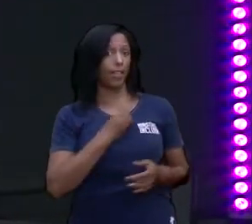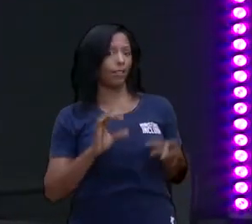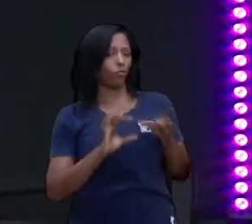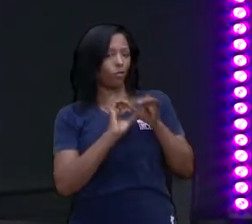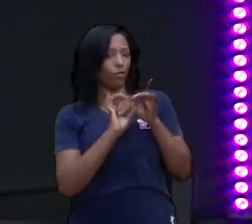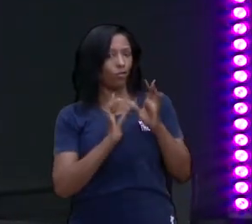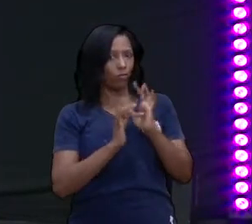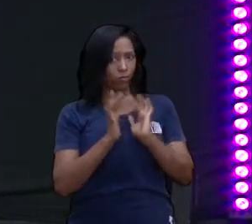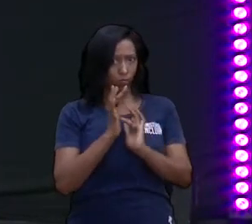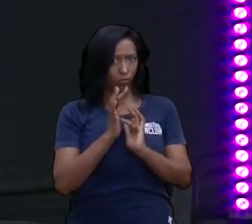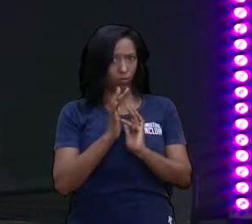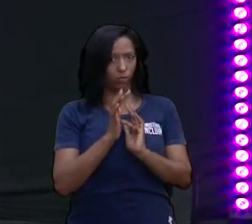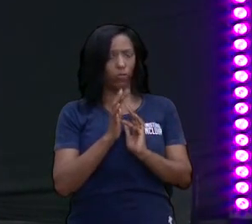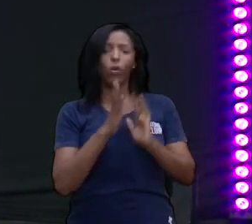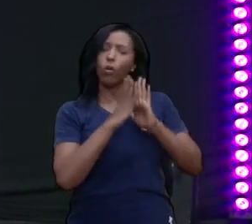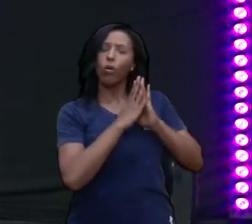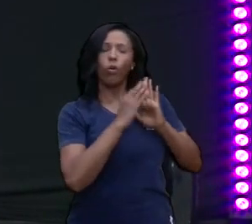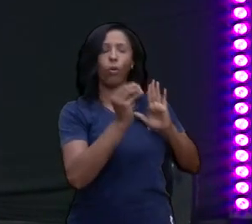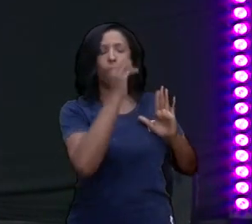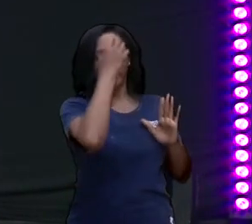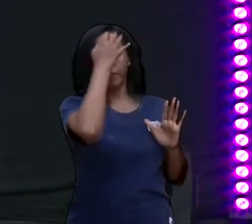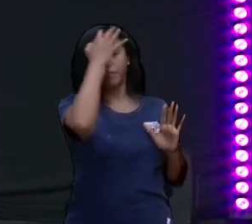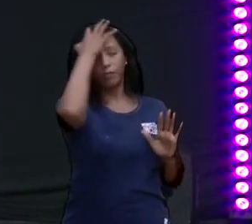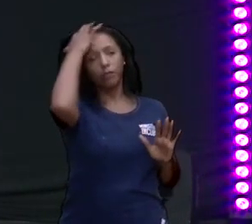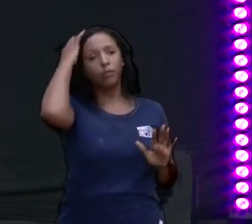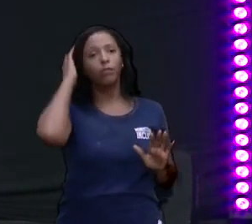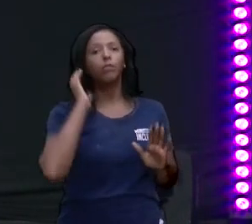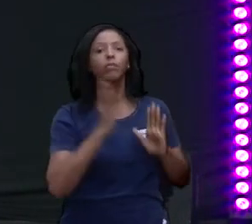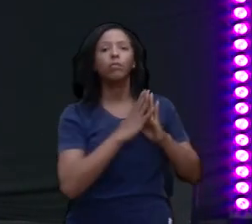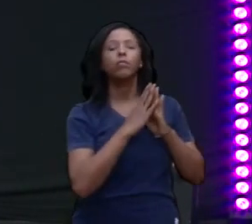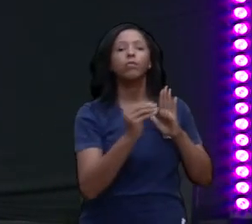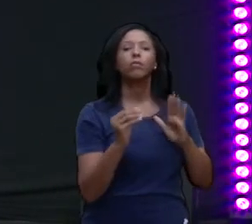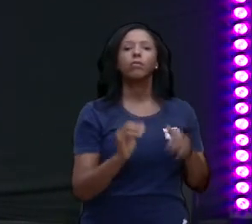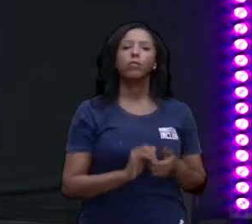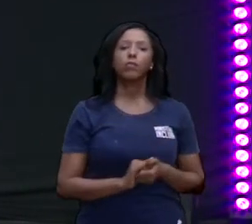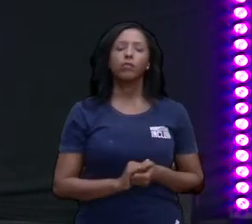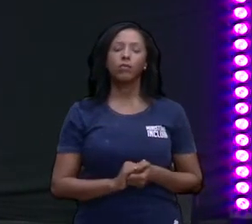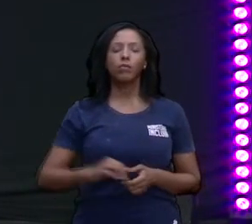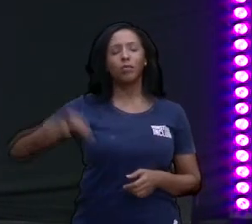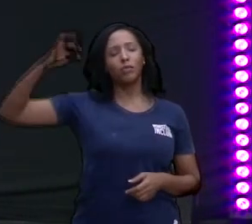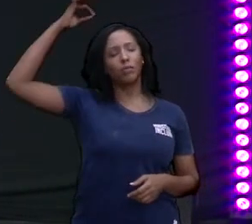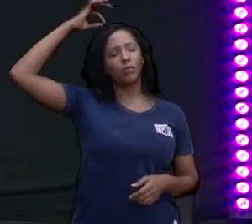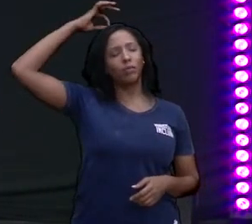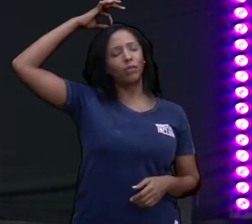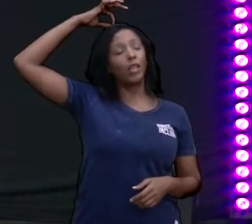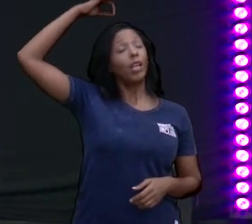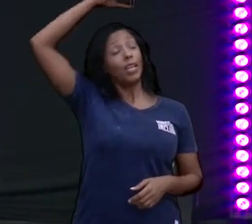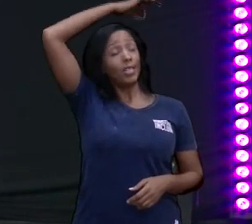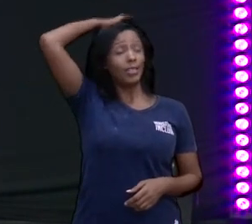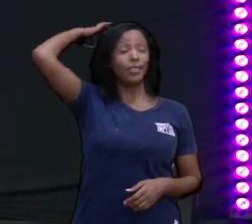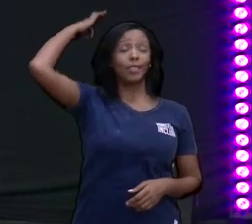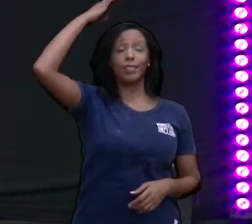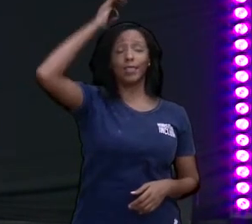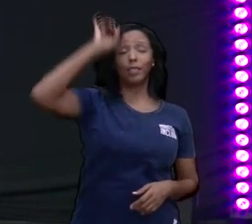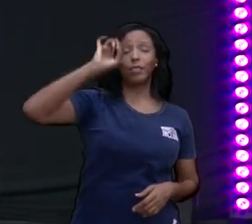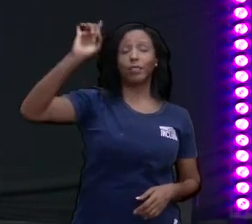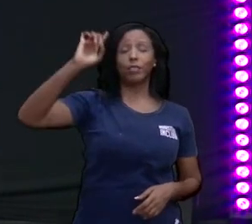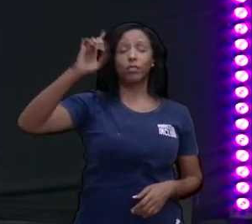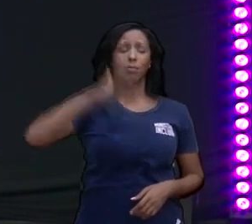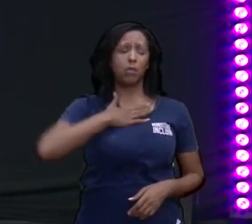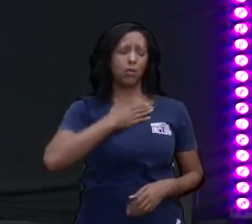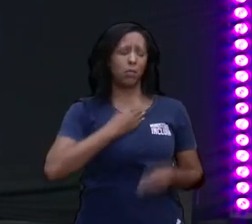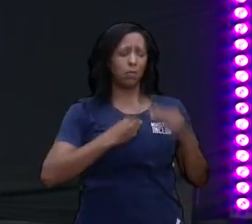assim ninguém precisa ouvir no seu coração santo Deus eu peço perdão dos meus pecados e